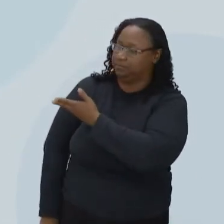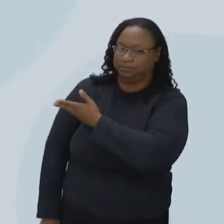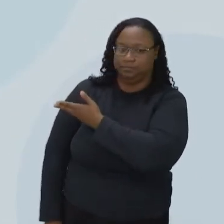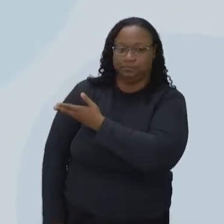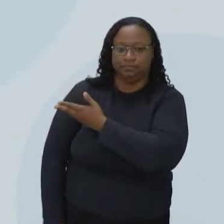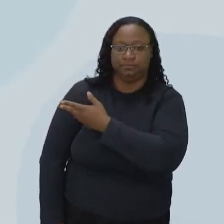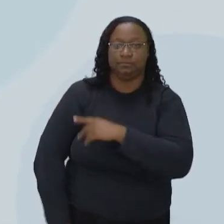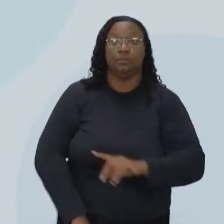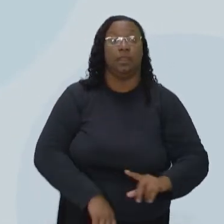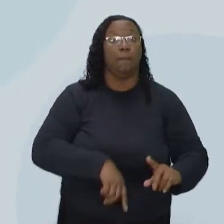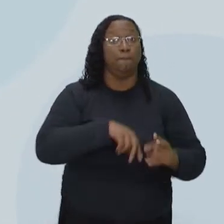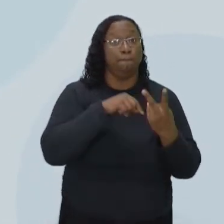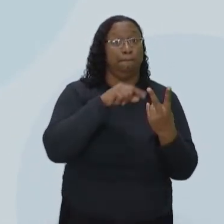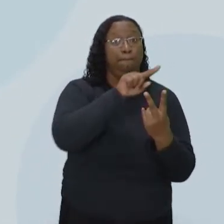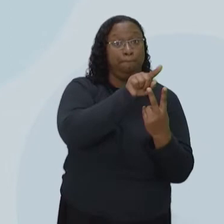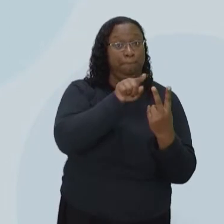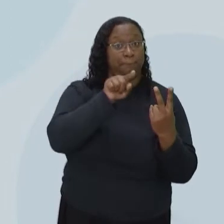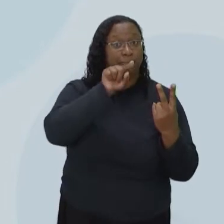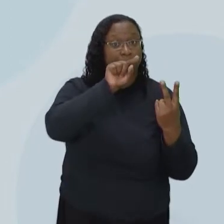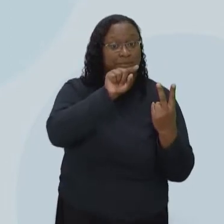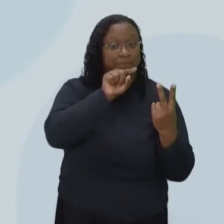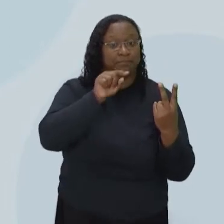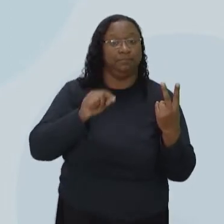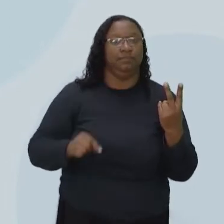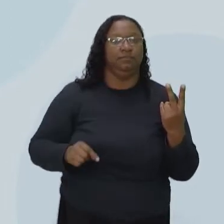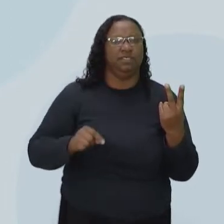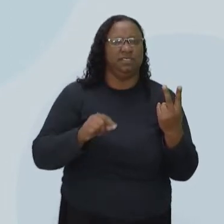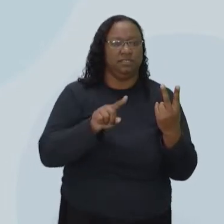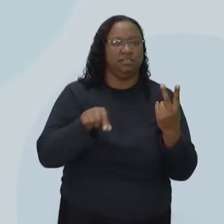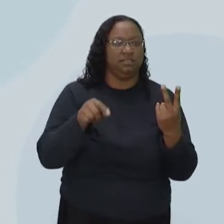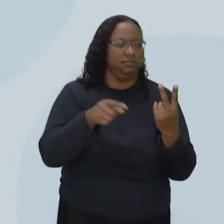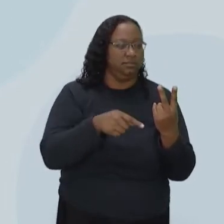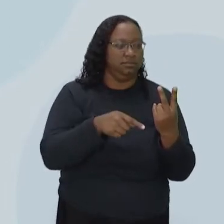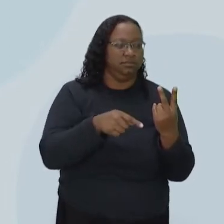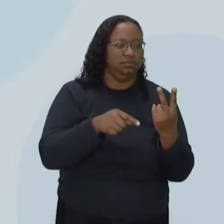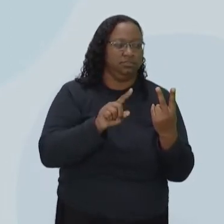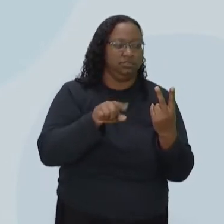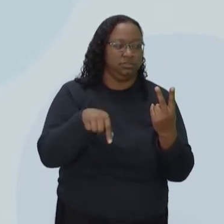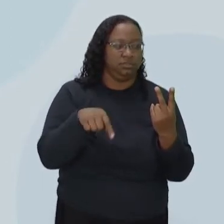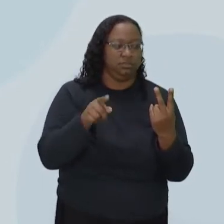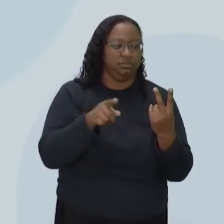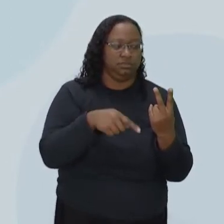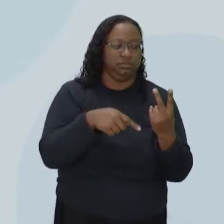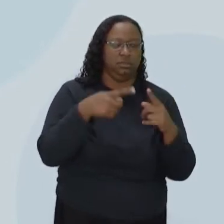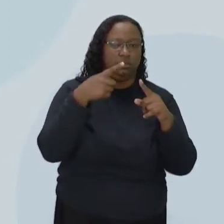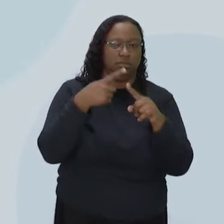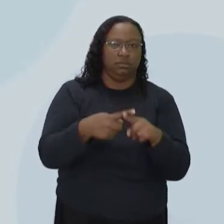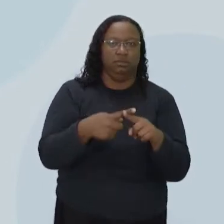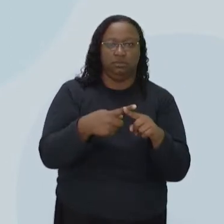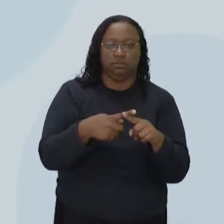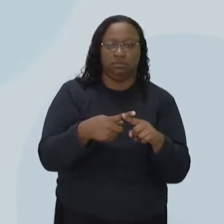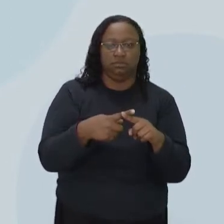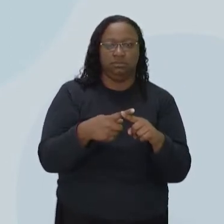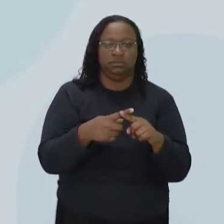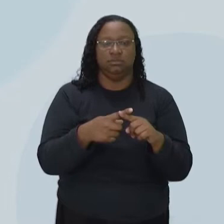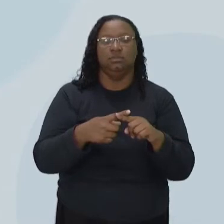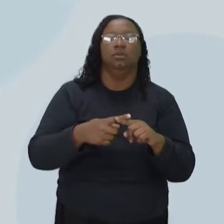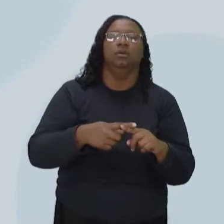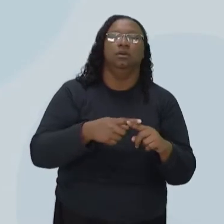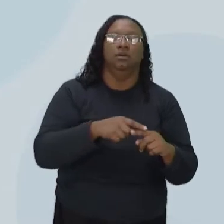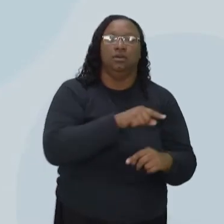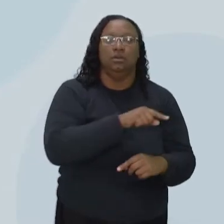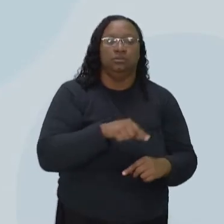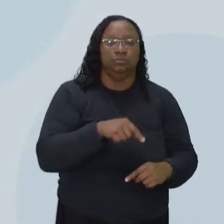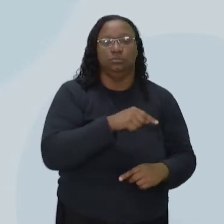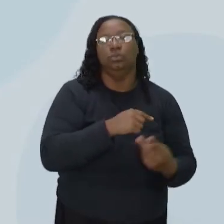vezes 0,25, que eu vou escrever 1/4, né? Então vai ficar π vezes 1/4 vai dar π sobre 4, né? Π vezes 1/4 vai